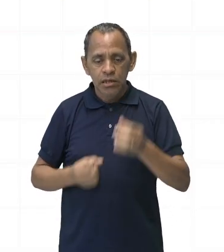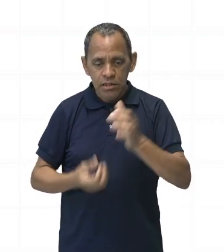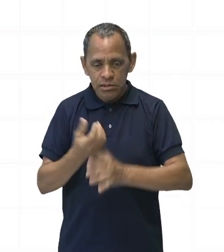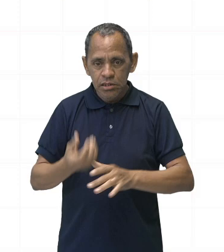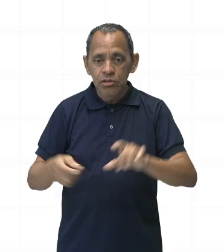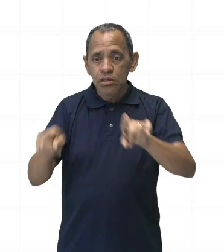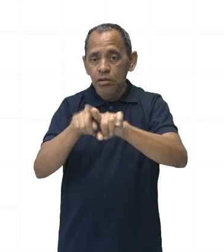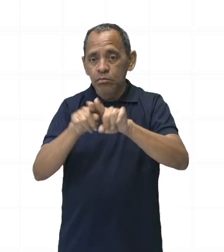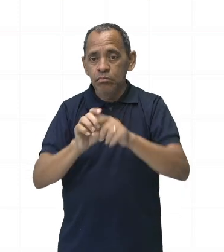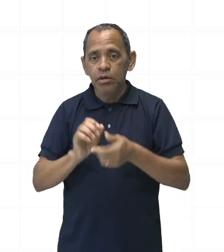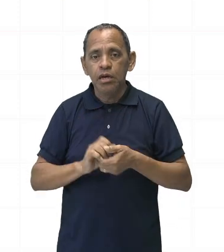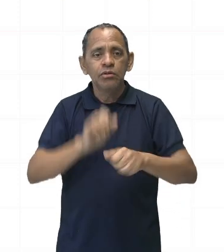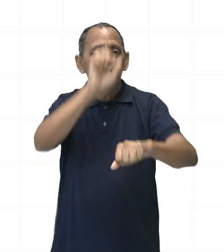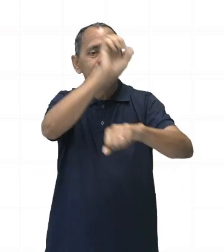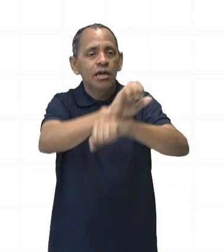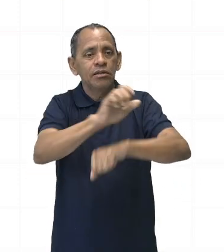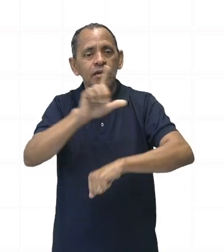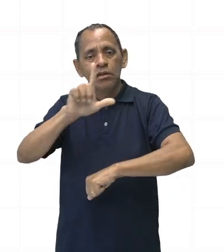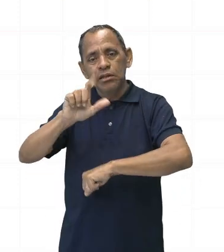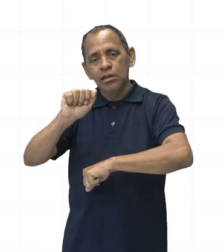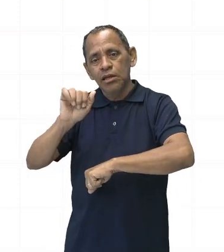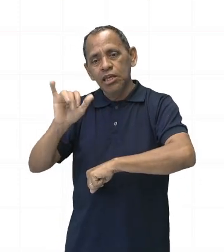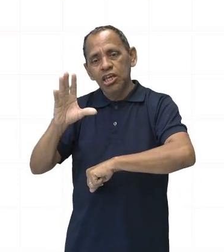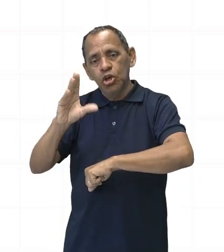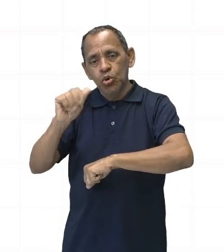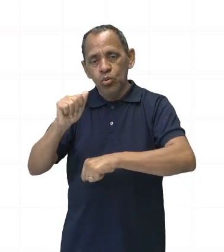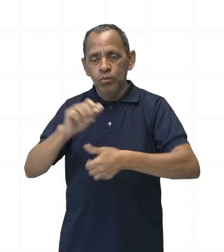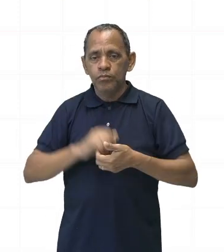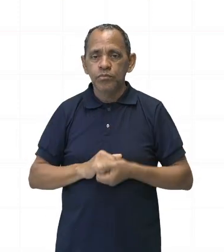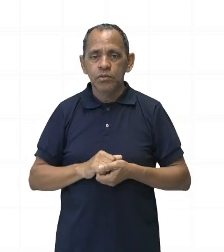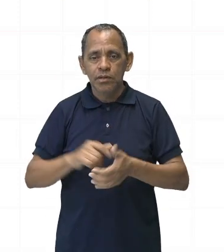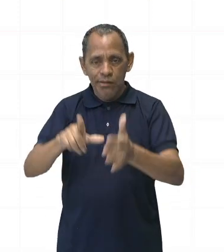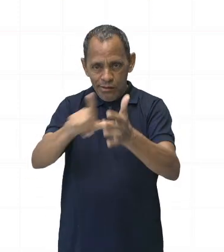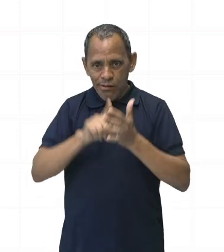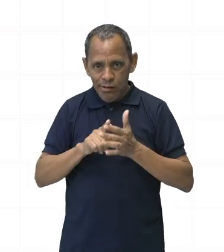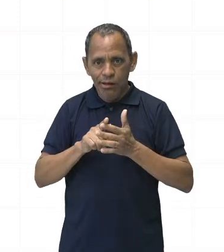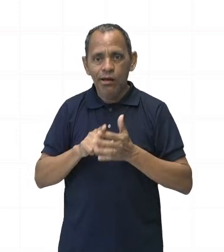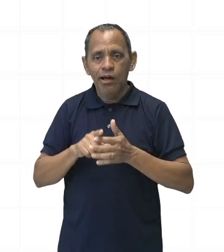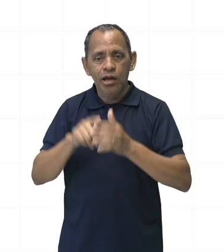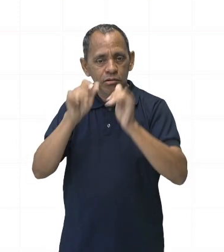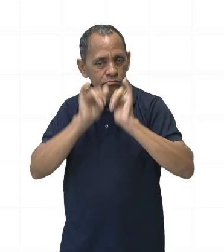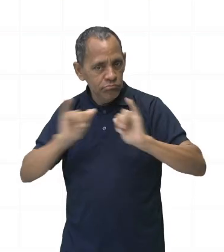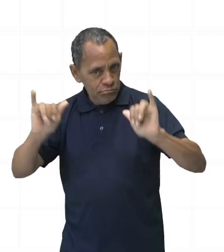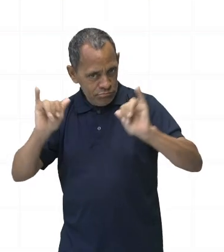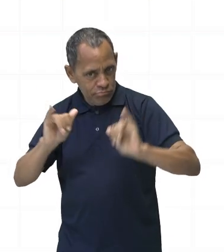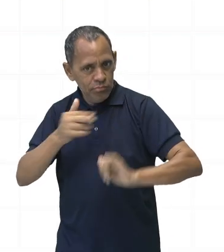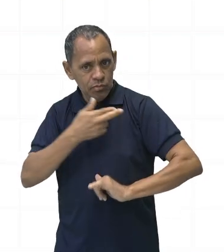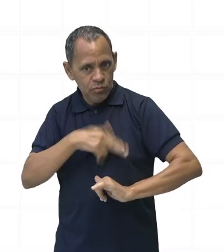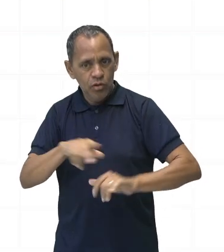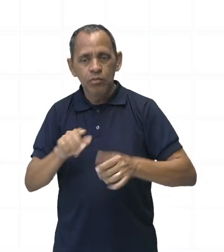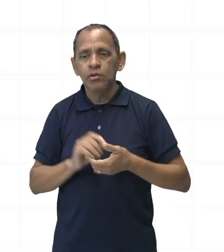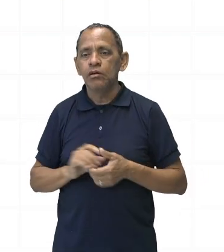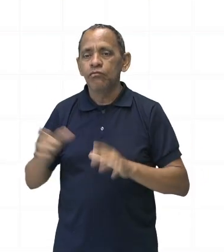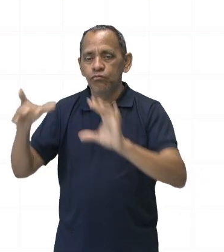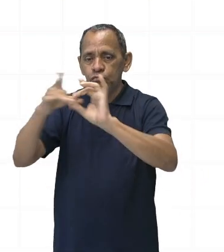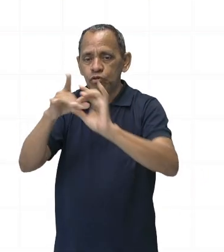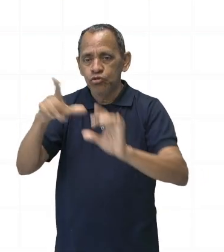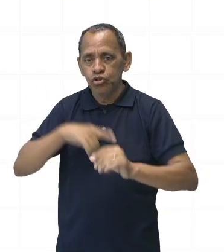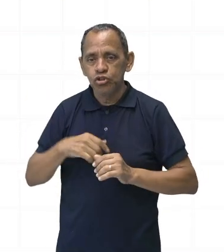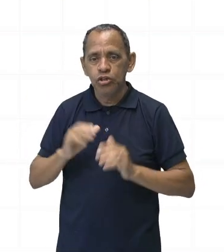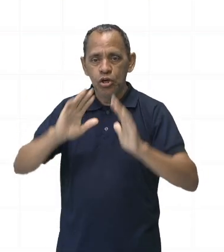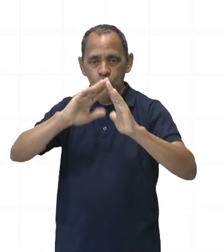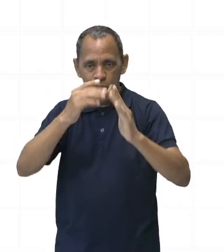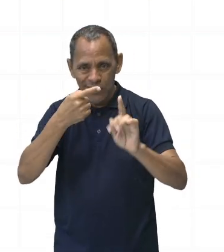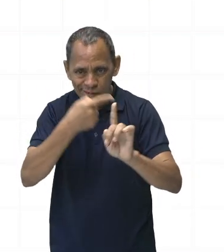o Brasil, até então, antes da proclamação da República, o Brasil ele estava vinculado à Igreja Católica, né? A Igreja Oficial